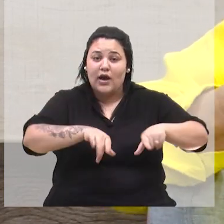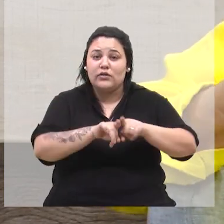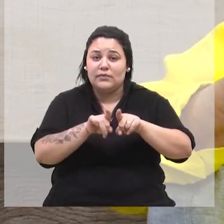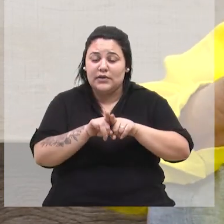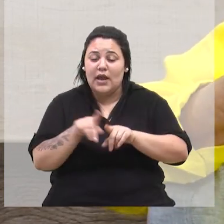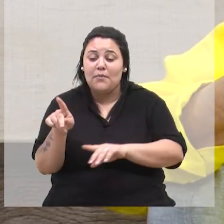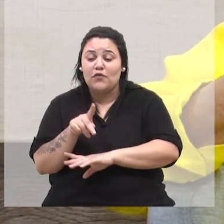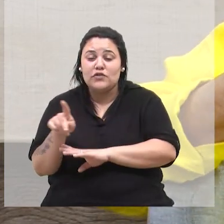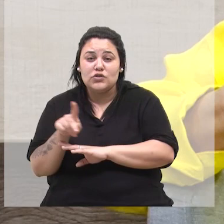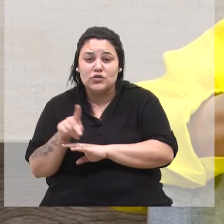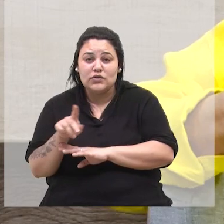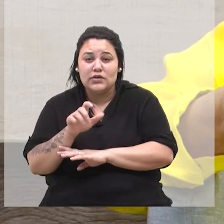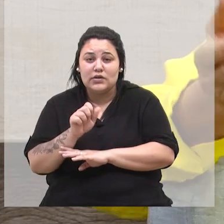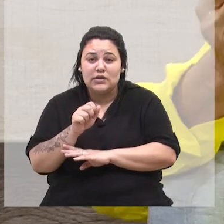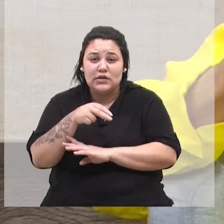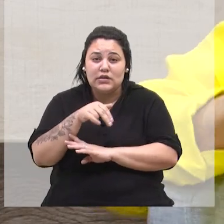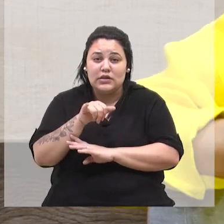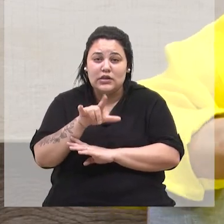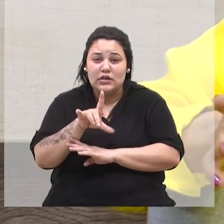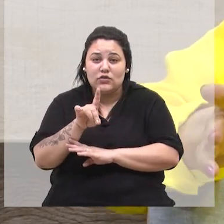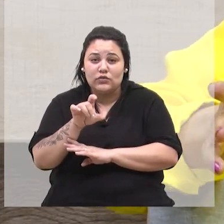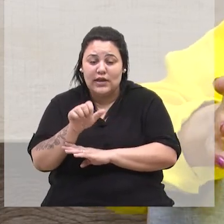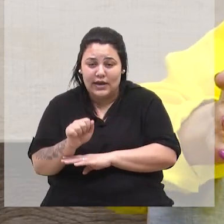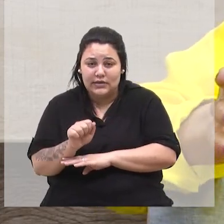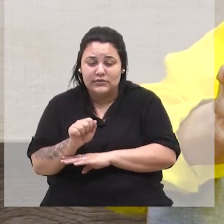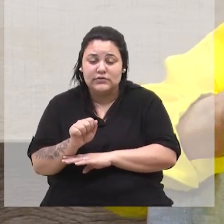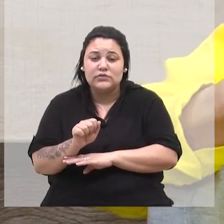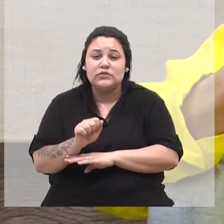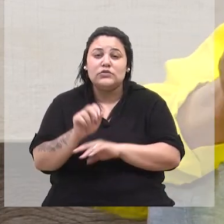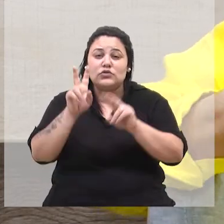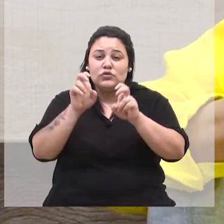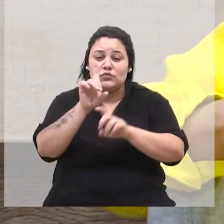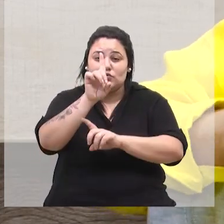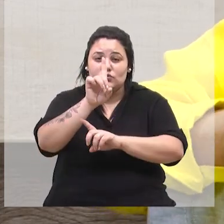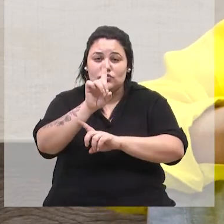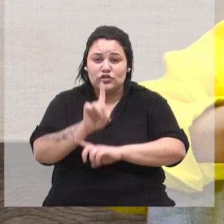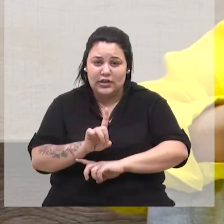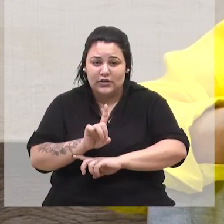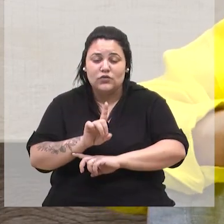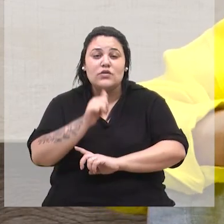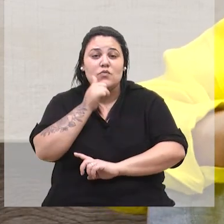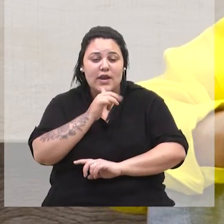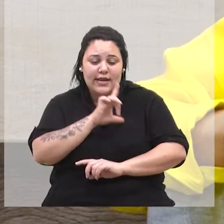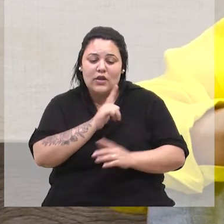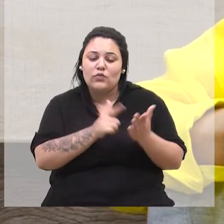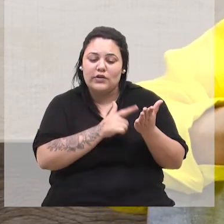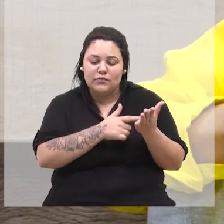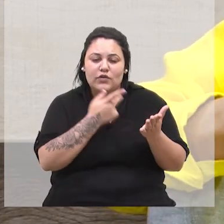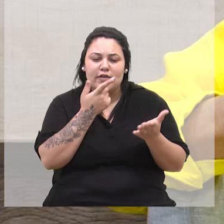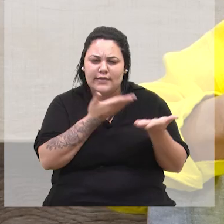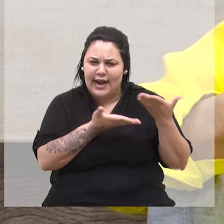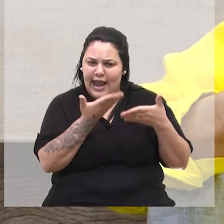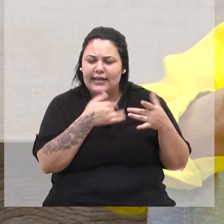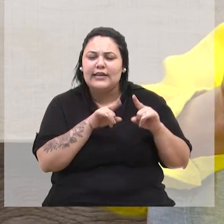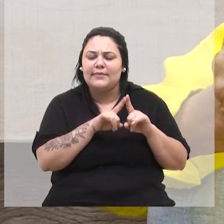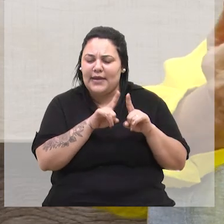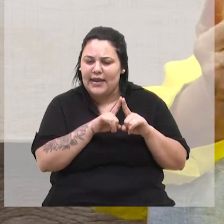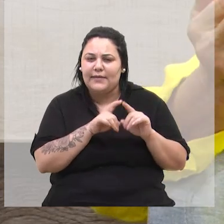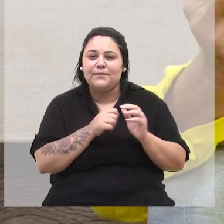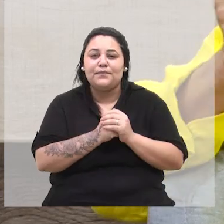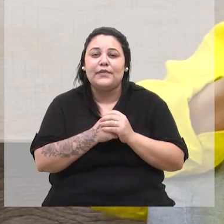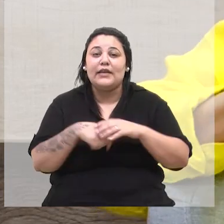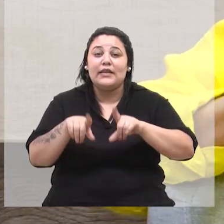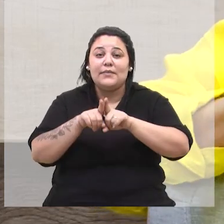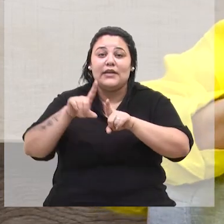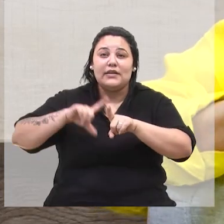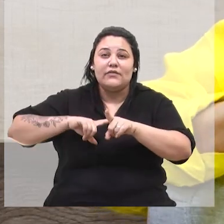a professora Nilda Stecanello sobre os direitos das mulheres, que ela tem uma obra que trata disso. E também